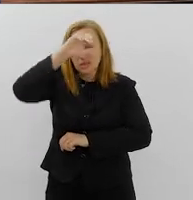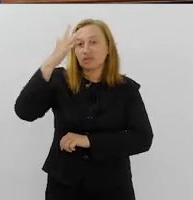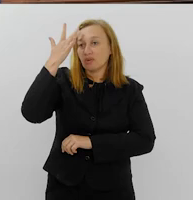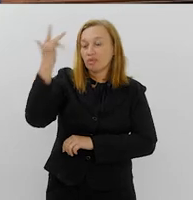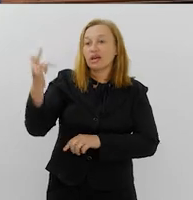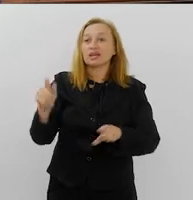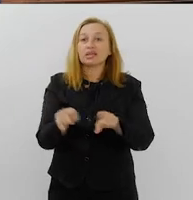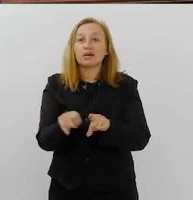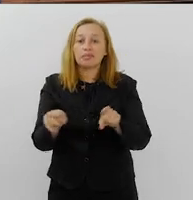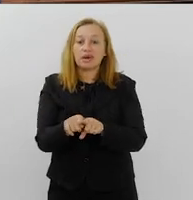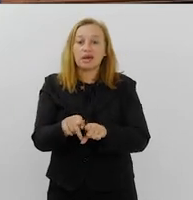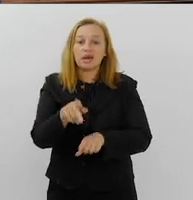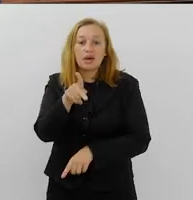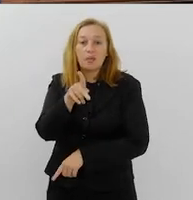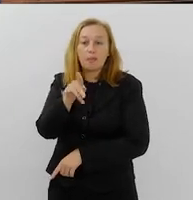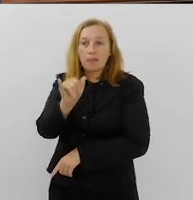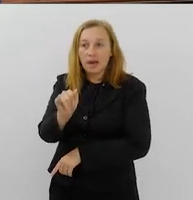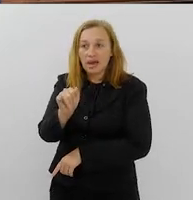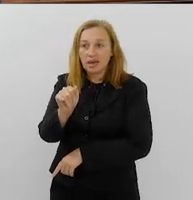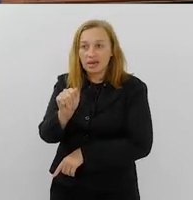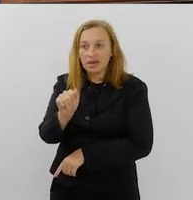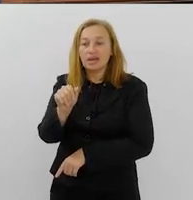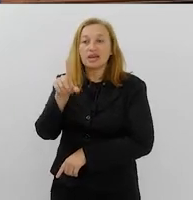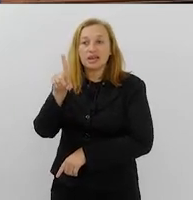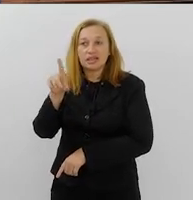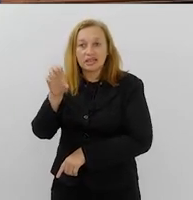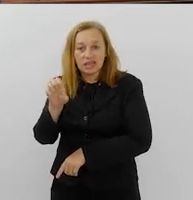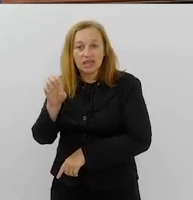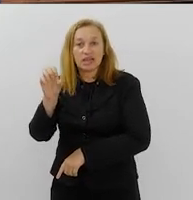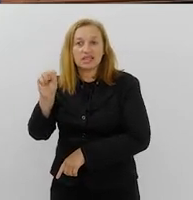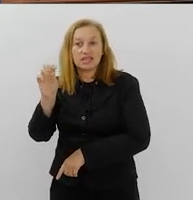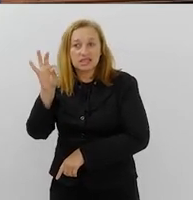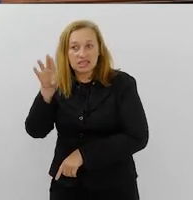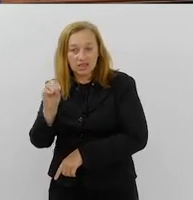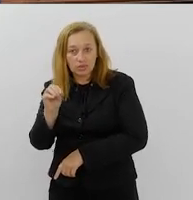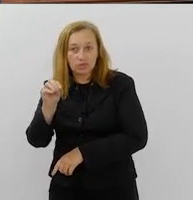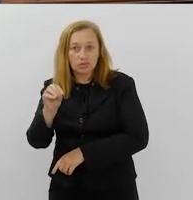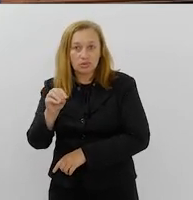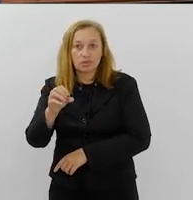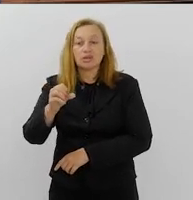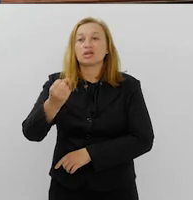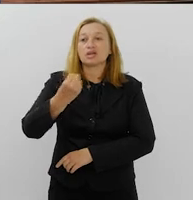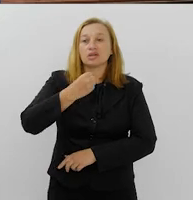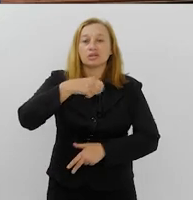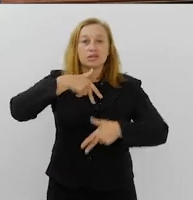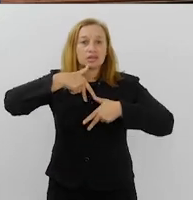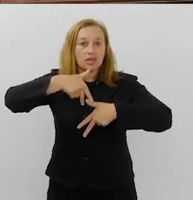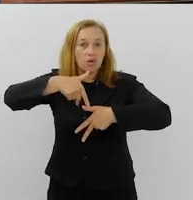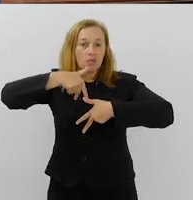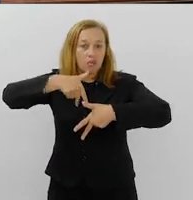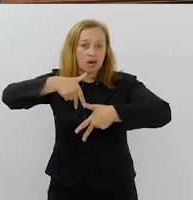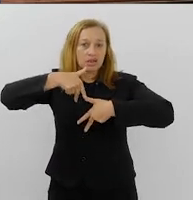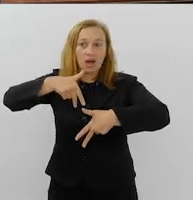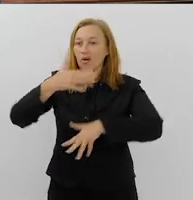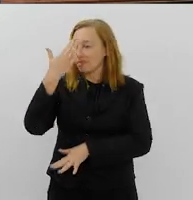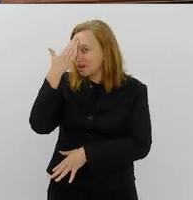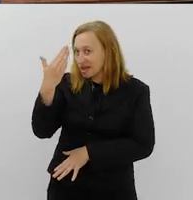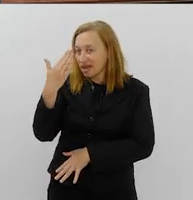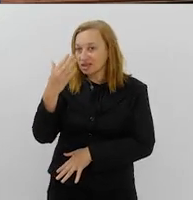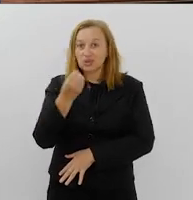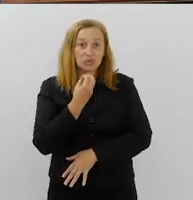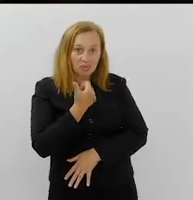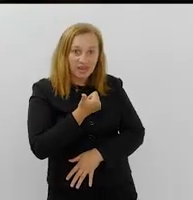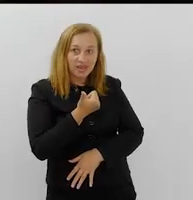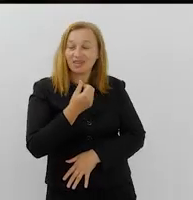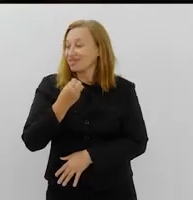é um pai de santo da Umbanda. Obrigada, Marcos. Tudo bem com você?